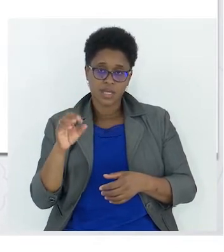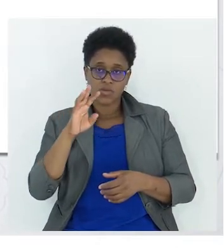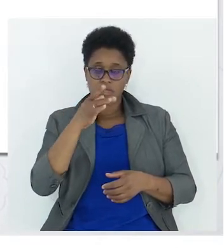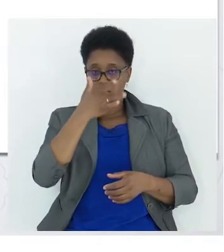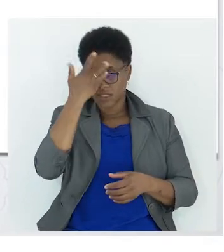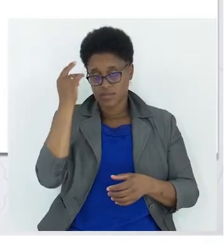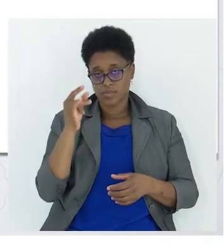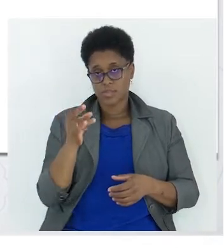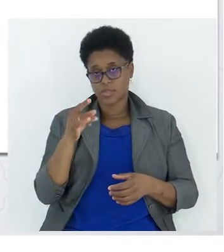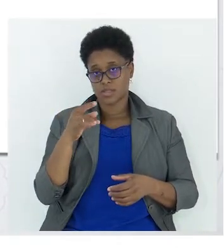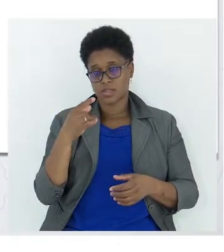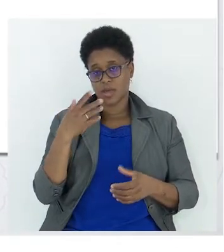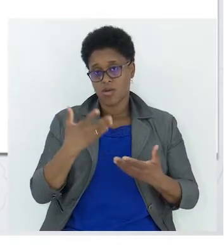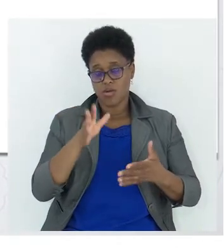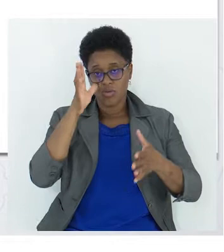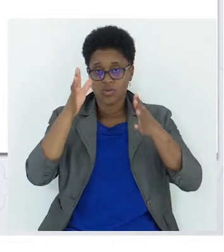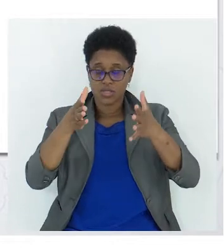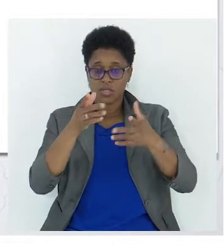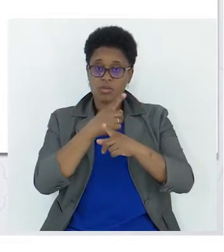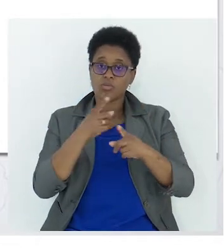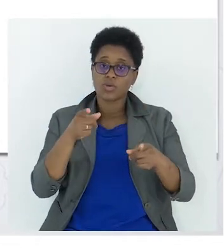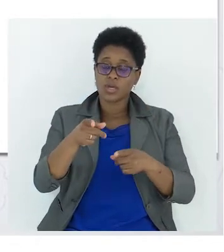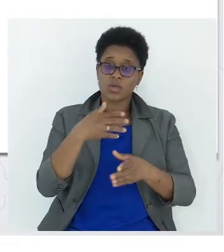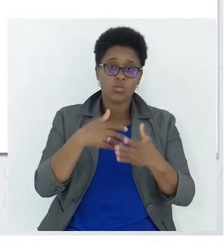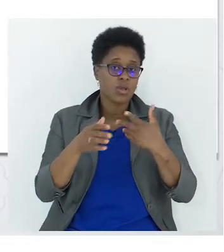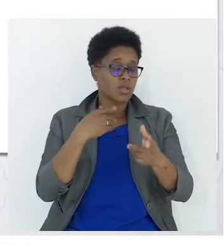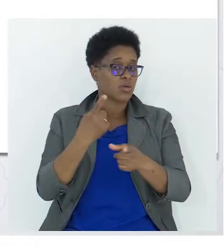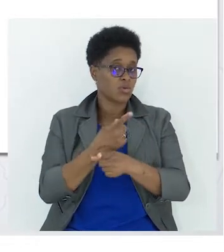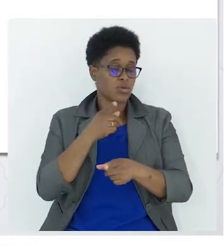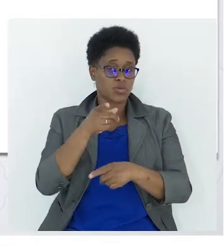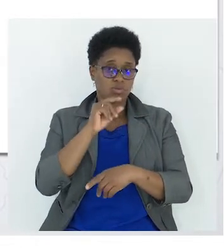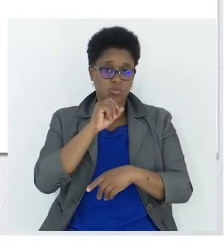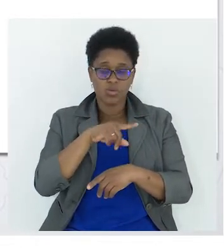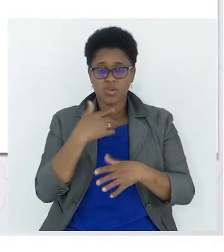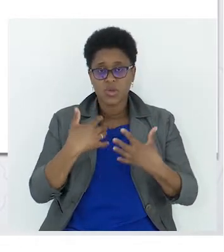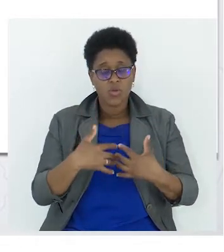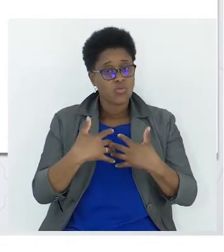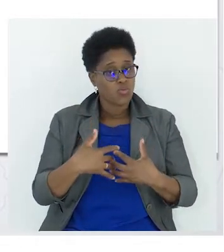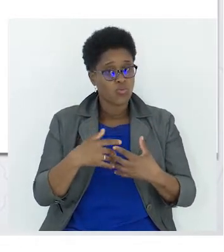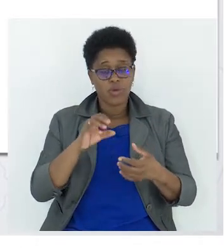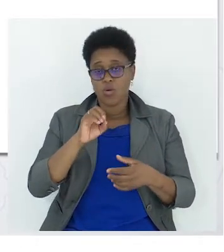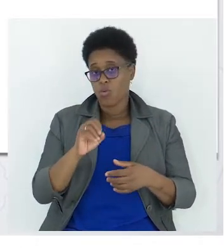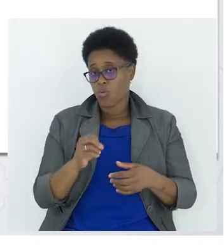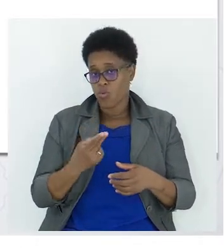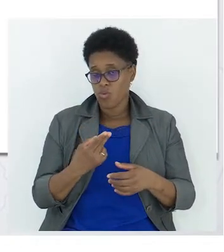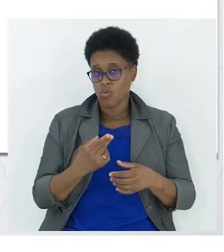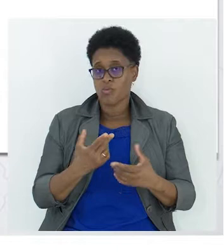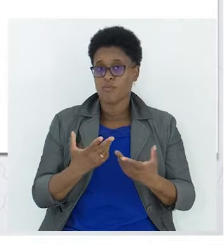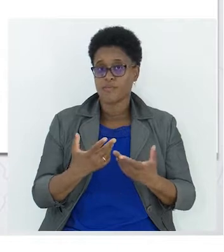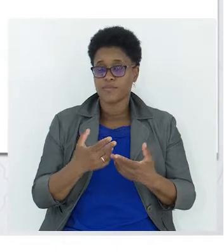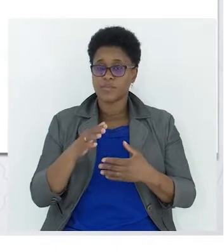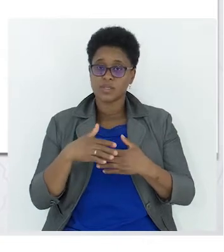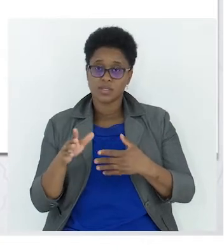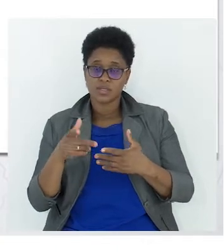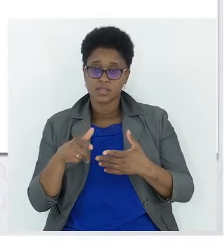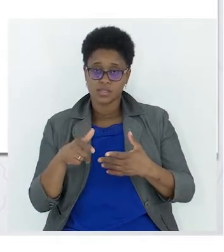Distrair-me. Agora, concentra-te, porque há aqui qualquer coisa que tu podes ou sentir dúvidas ou então sair na